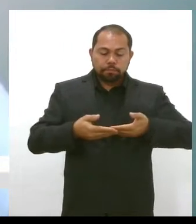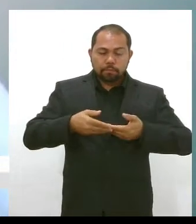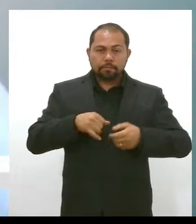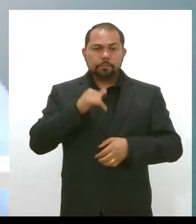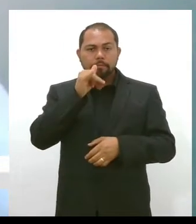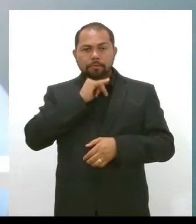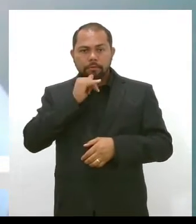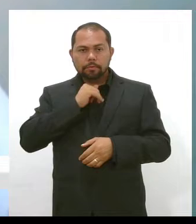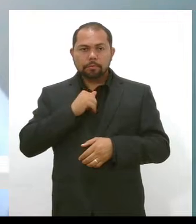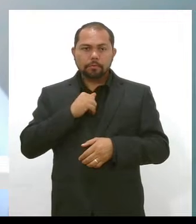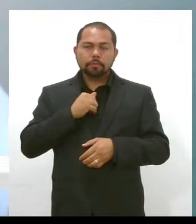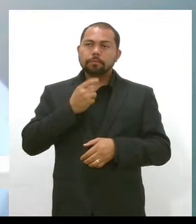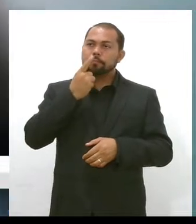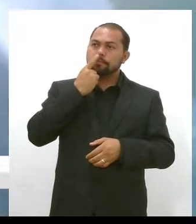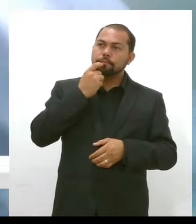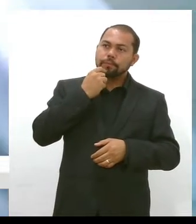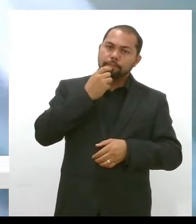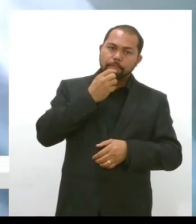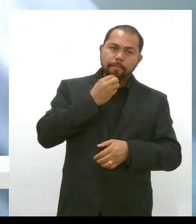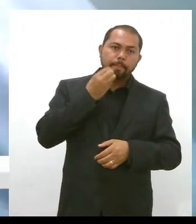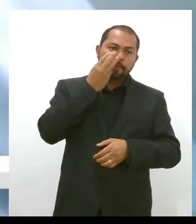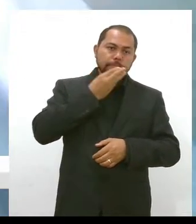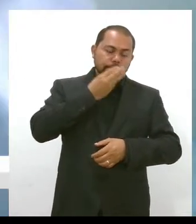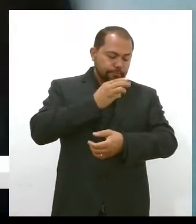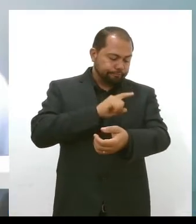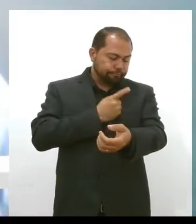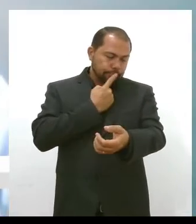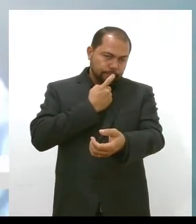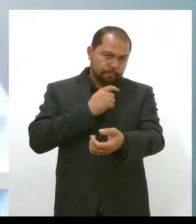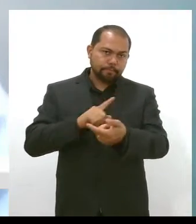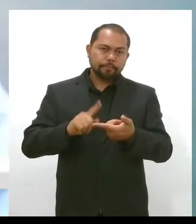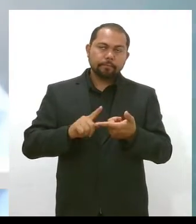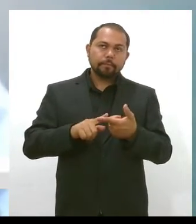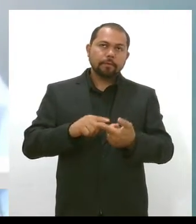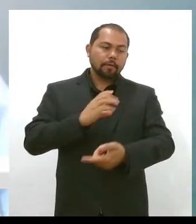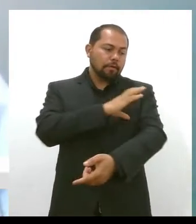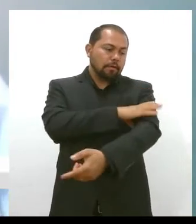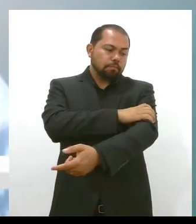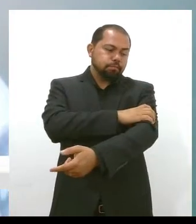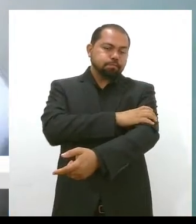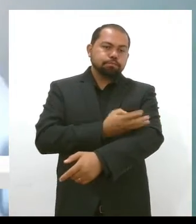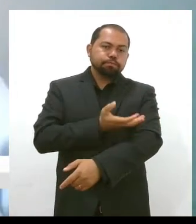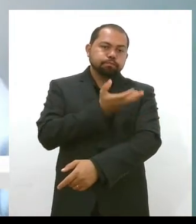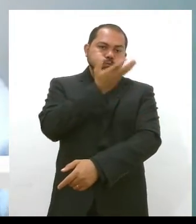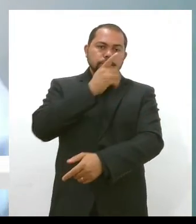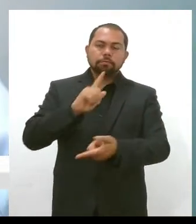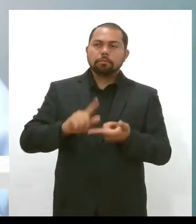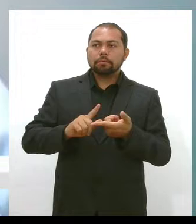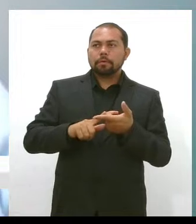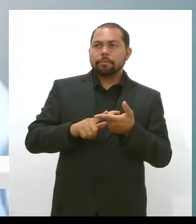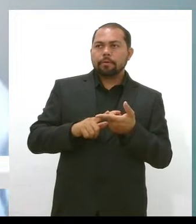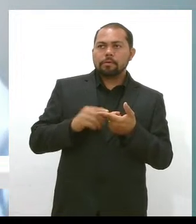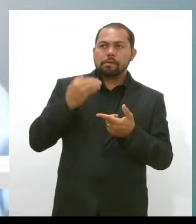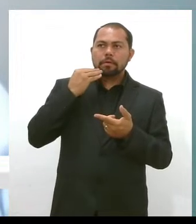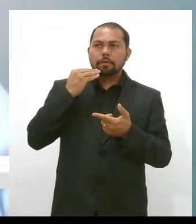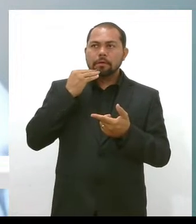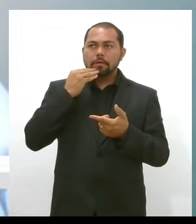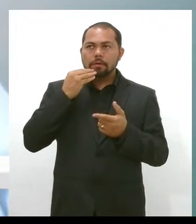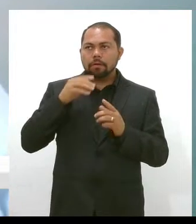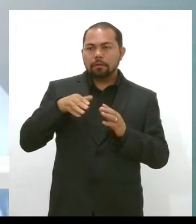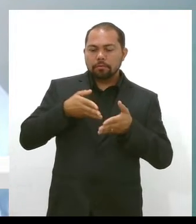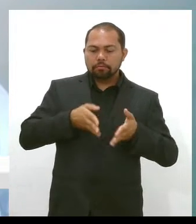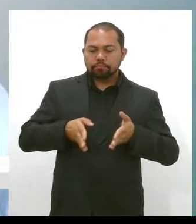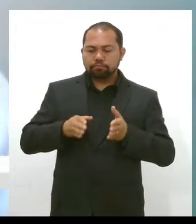diabetes, hipertensão, malformação congênita, gemelaridade, né?